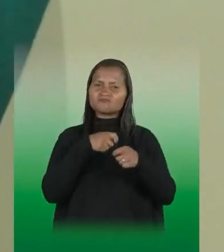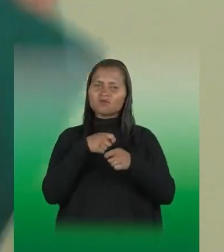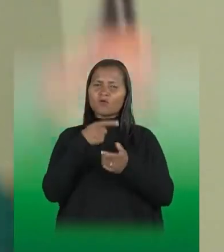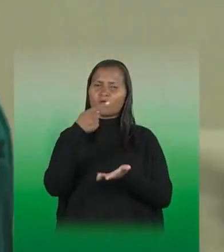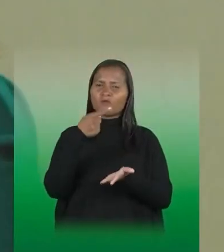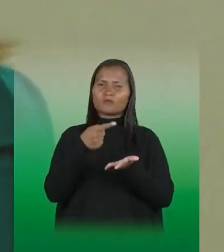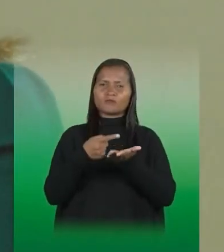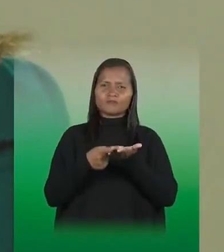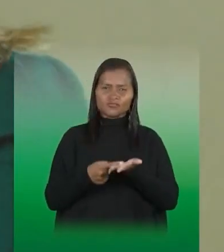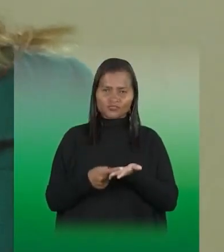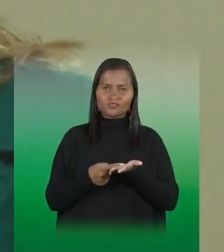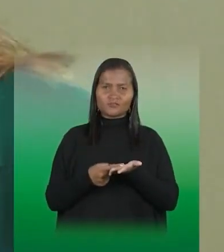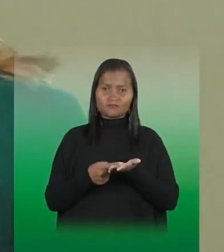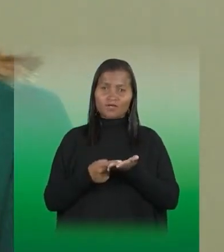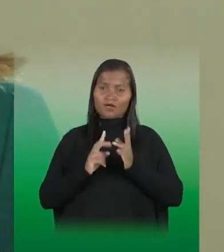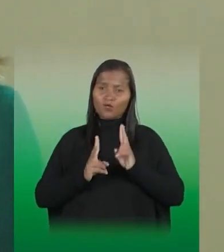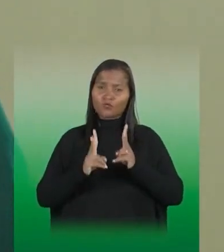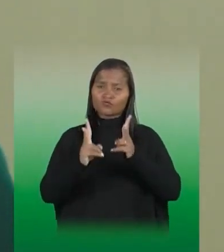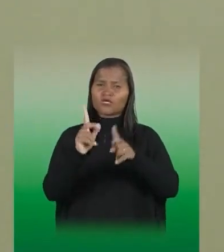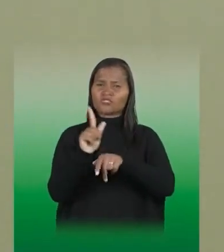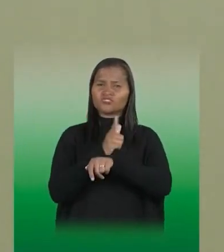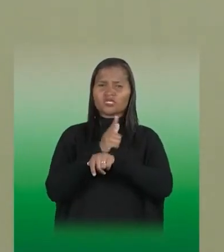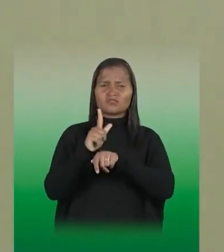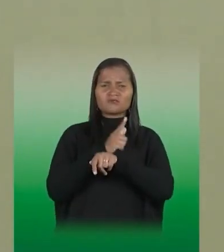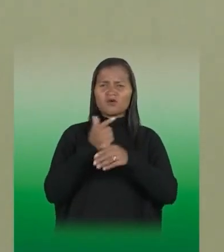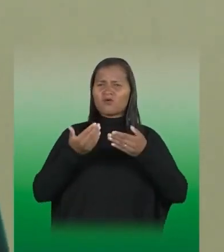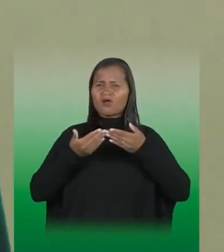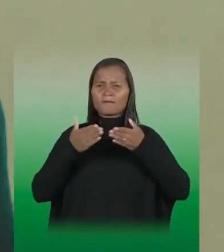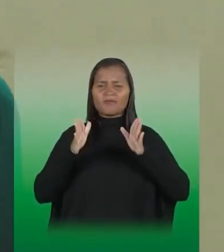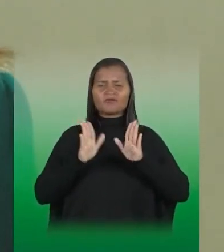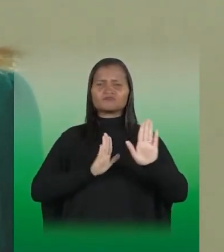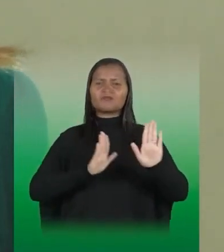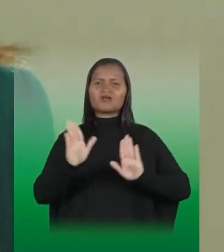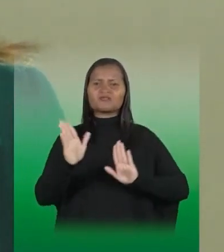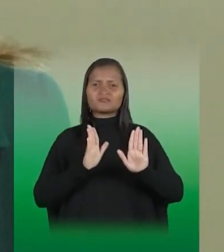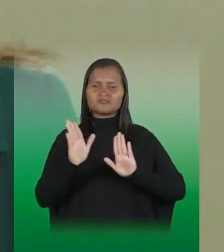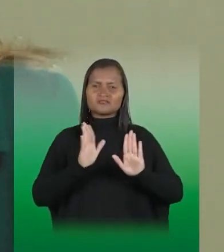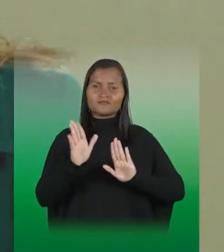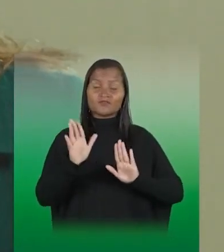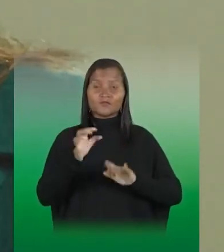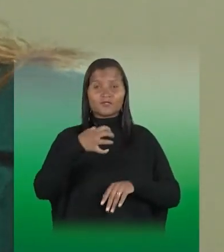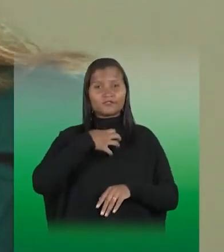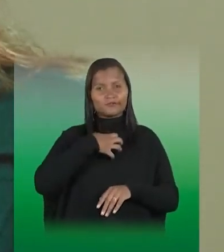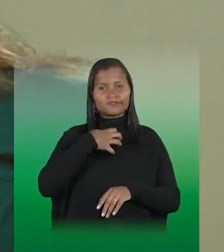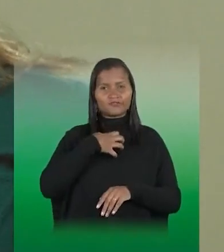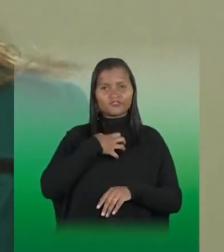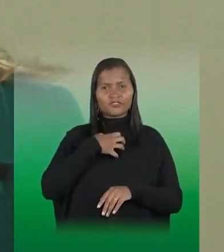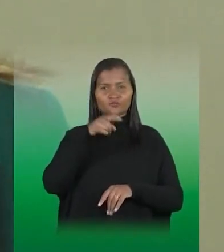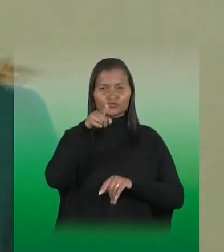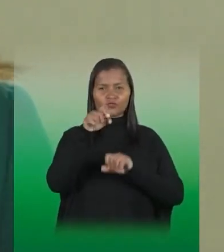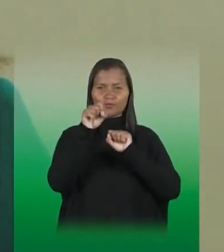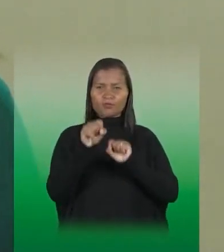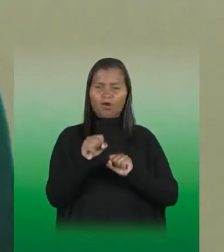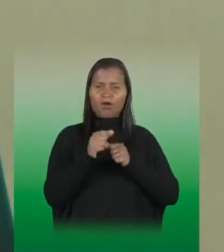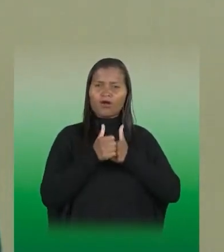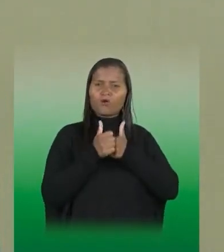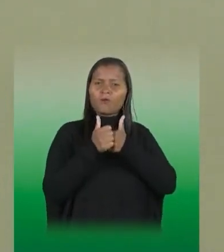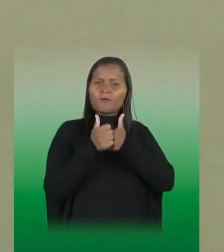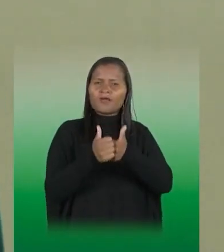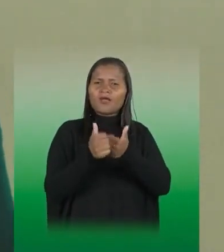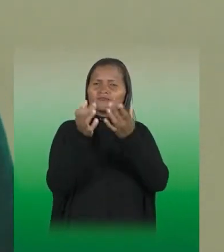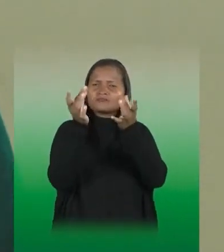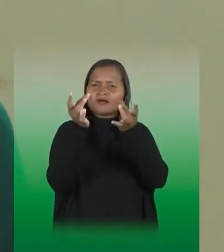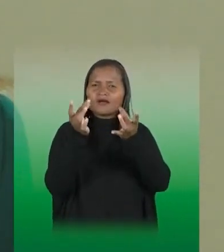administração comprometida a manter a gestão totalmente aberta e acessível. E dessa forma, você poderá acompanhar